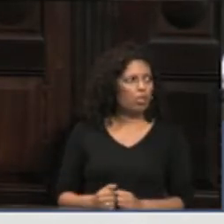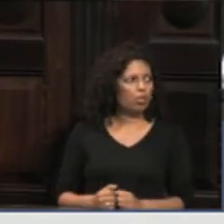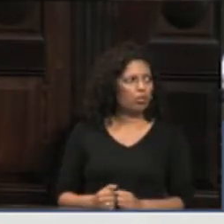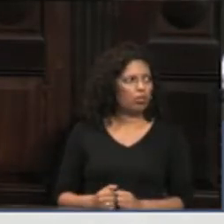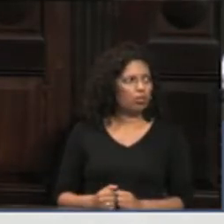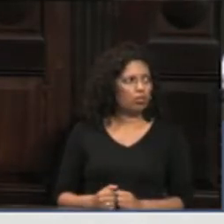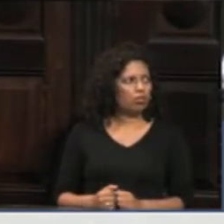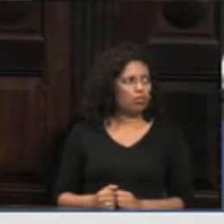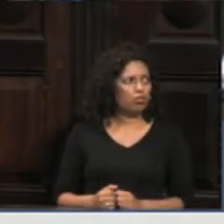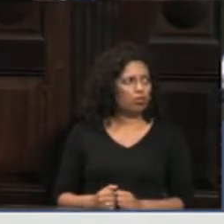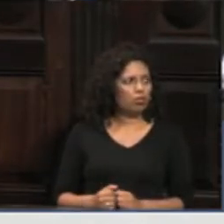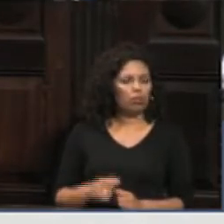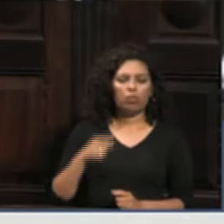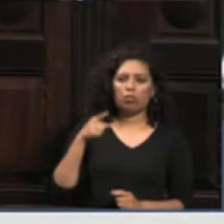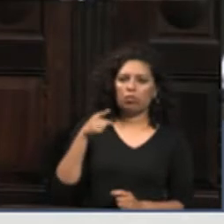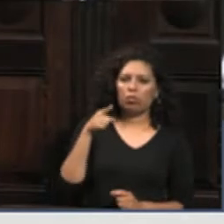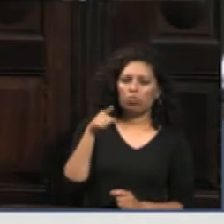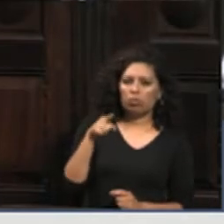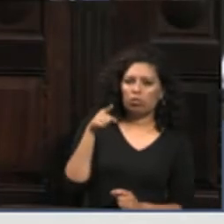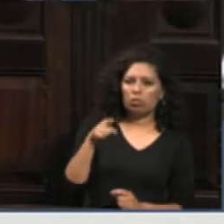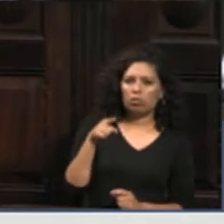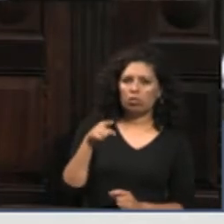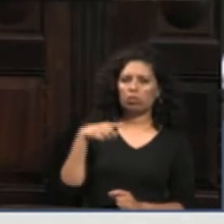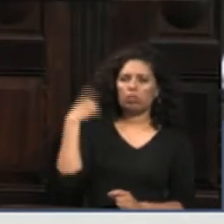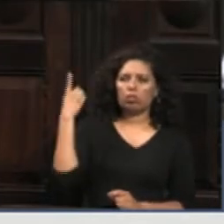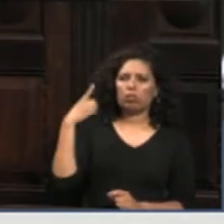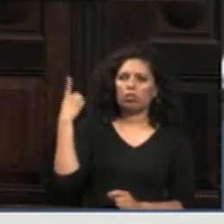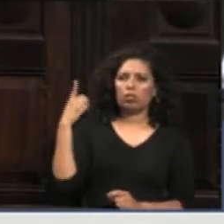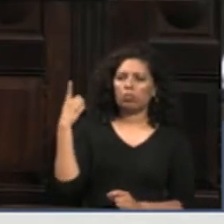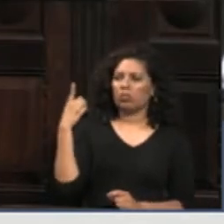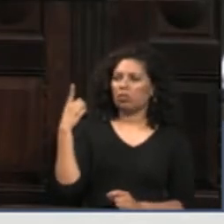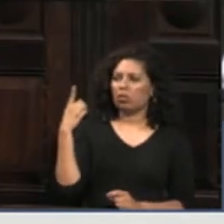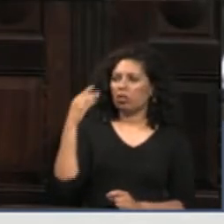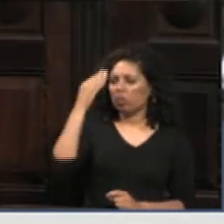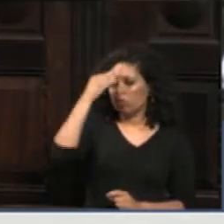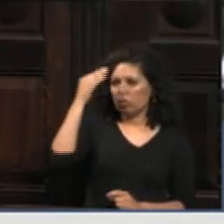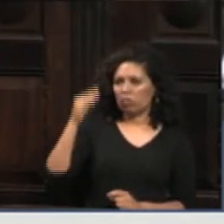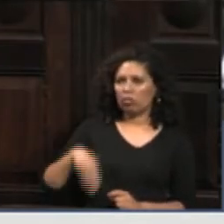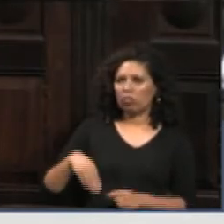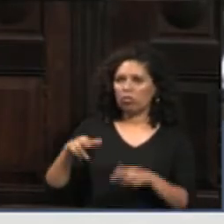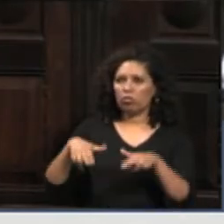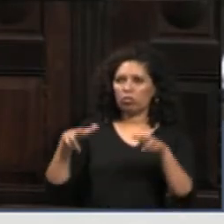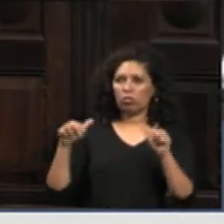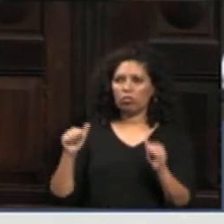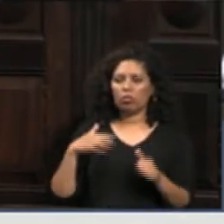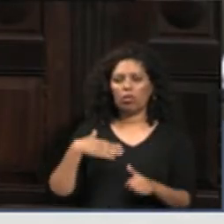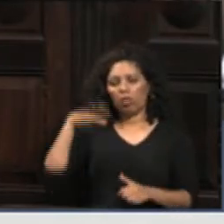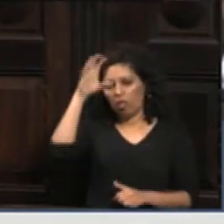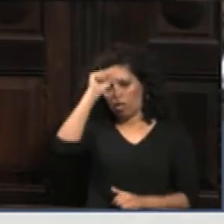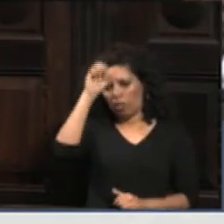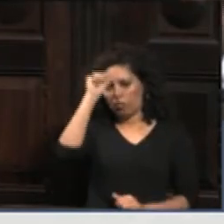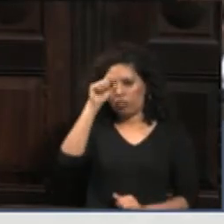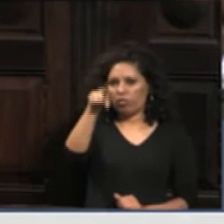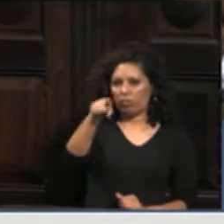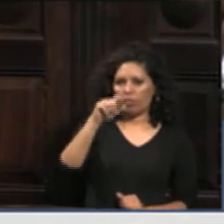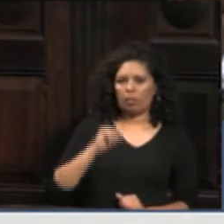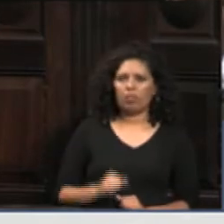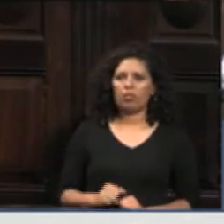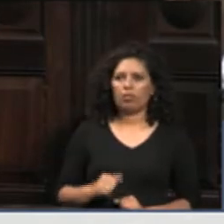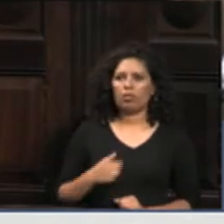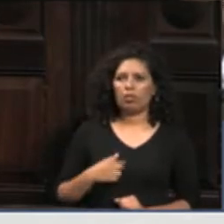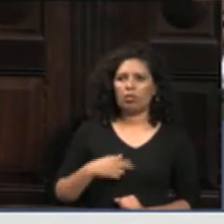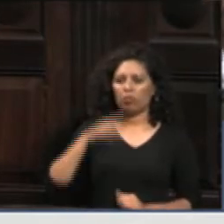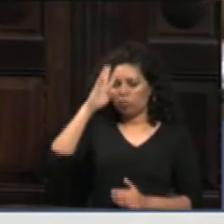correção no exercício do mandato. Ao contrário, eu é que aprendi com Vossa Excelência. Tenho